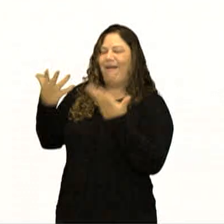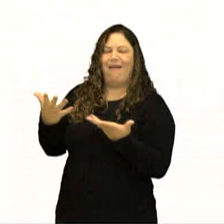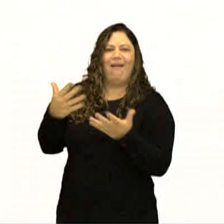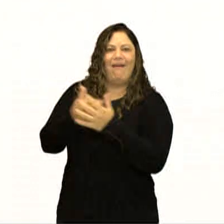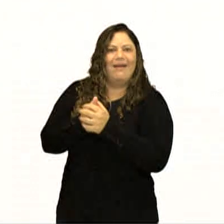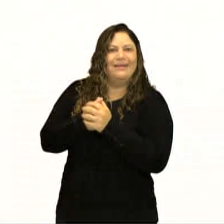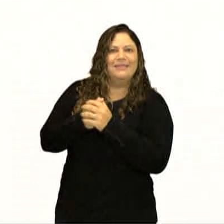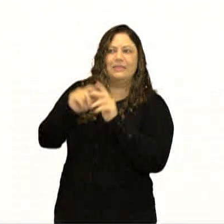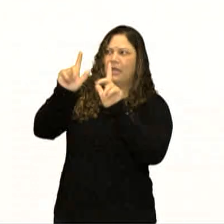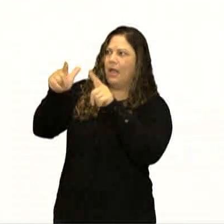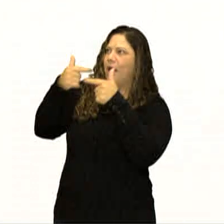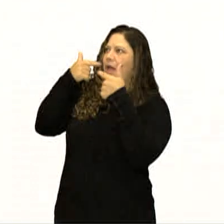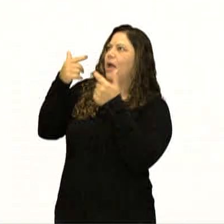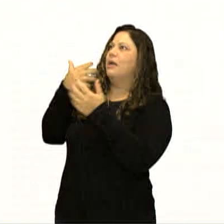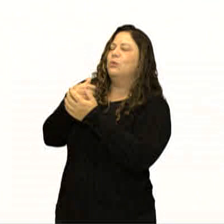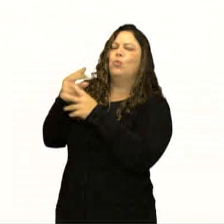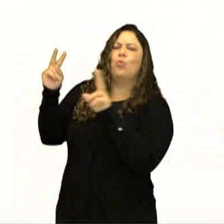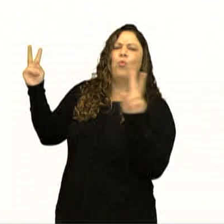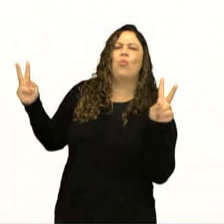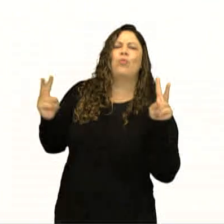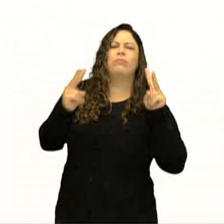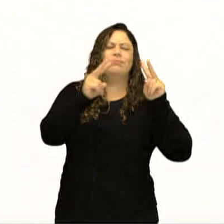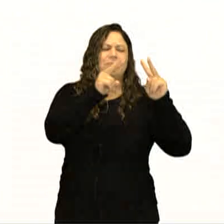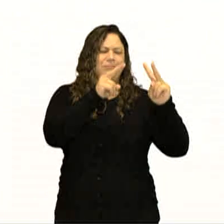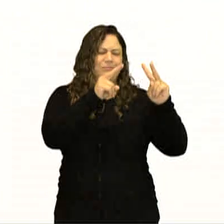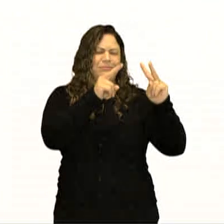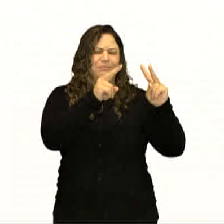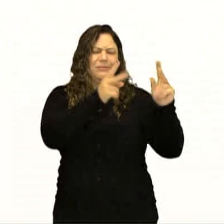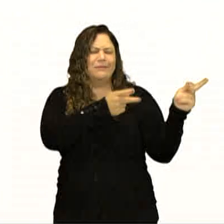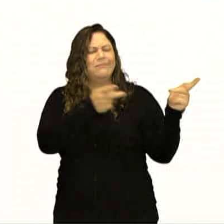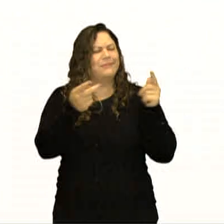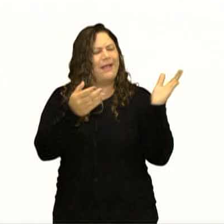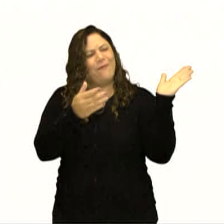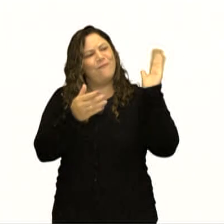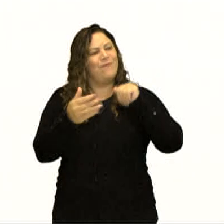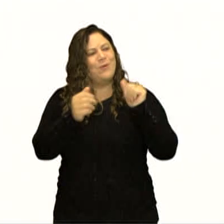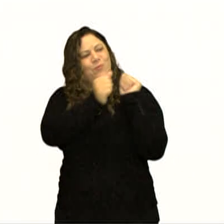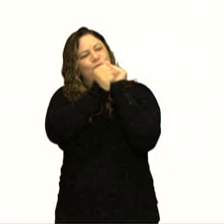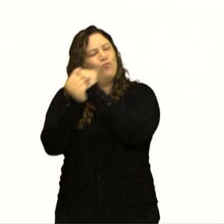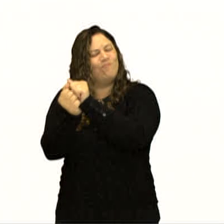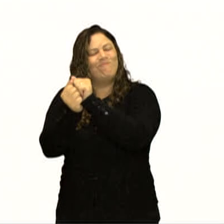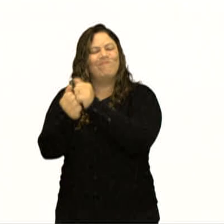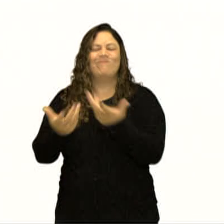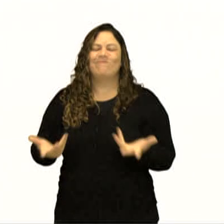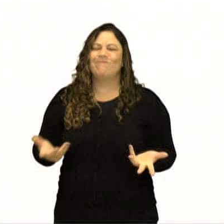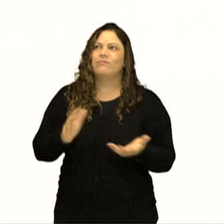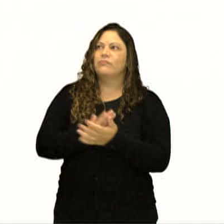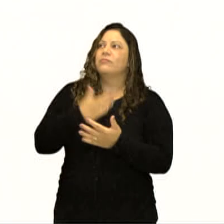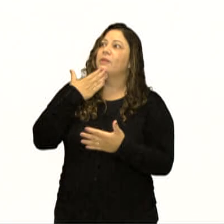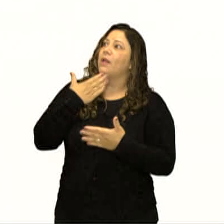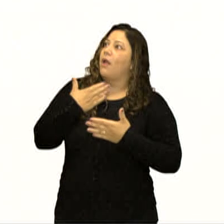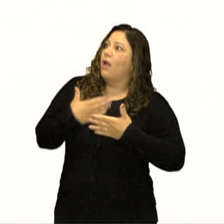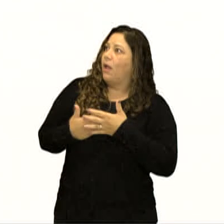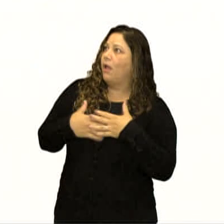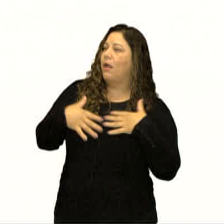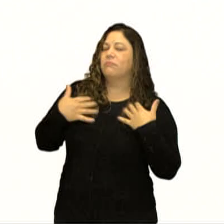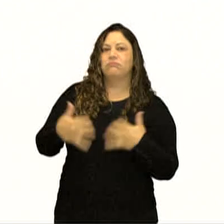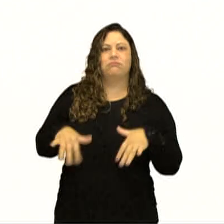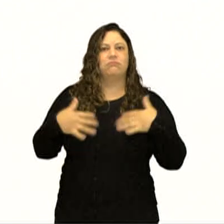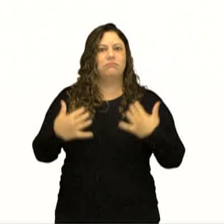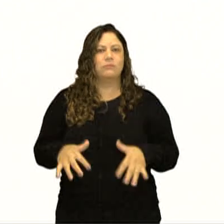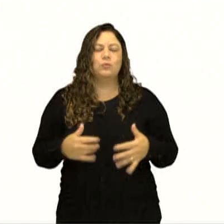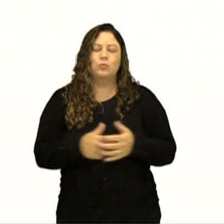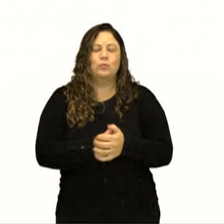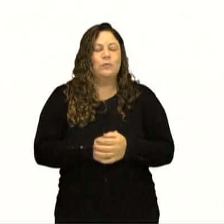meigamente e com um doce olhar, convidou-o a acompanhá-la. O Norberto não